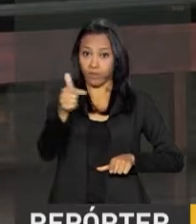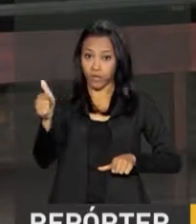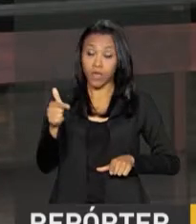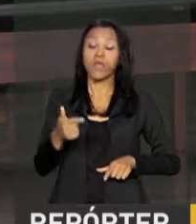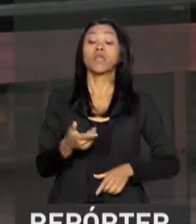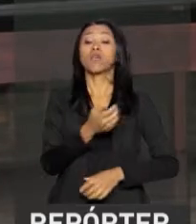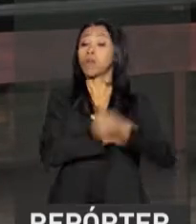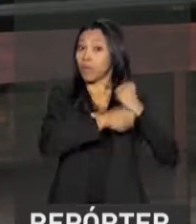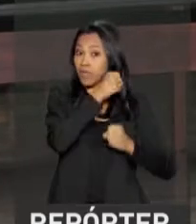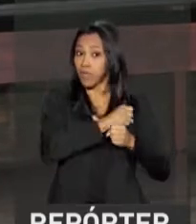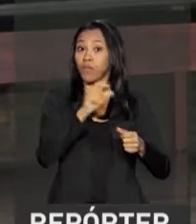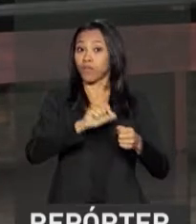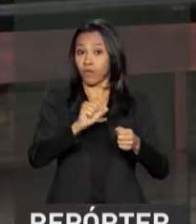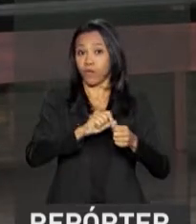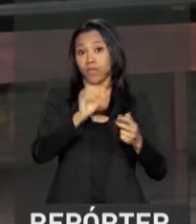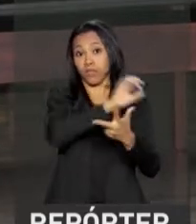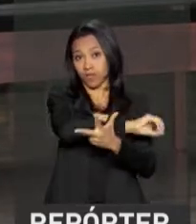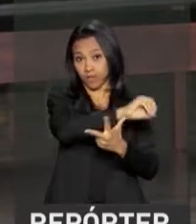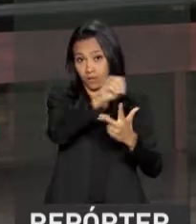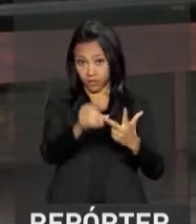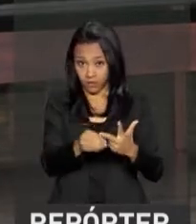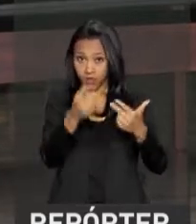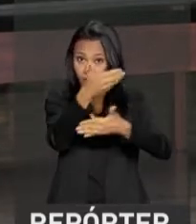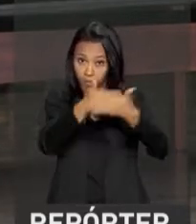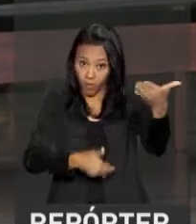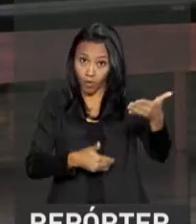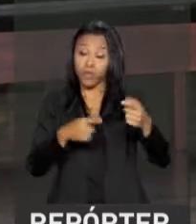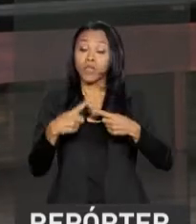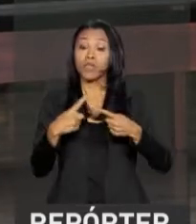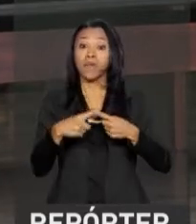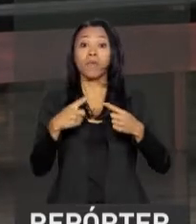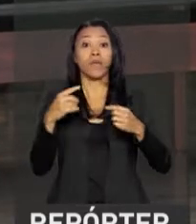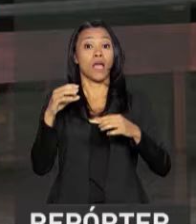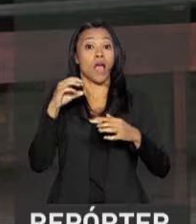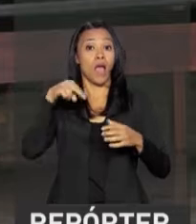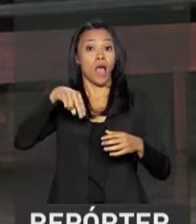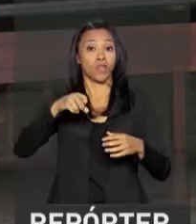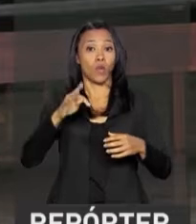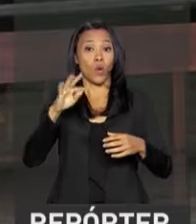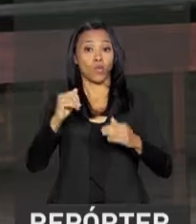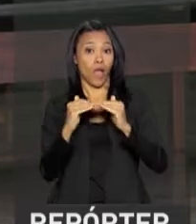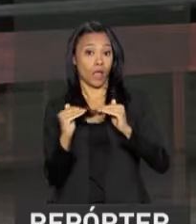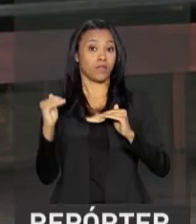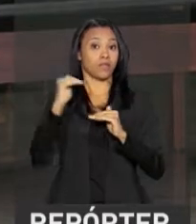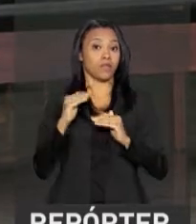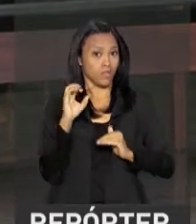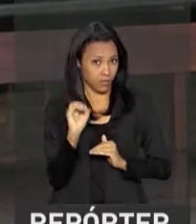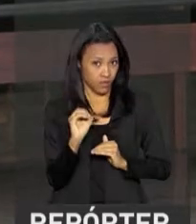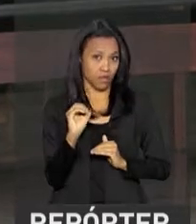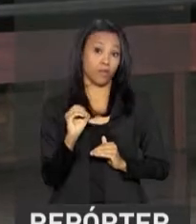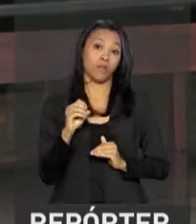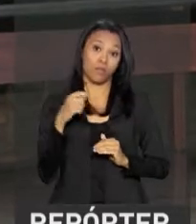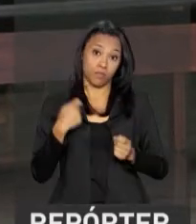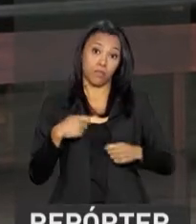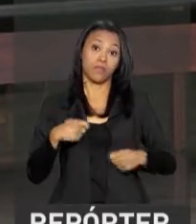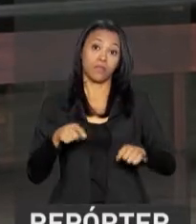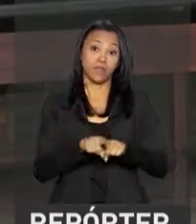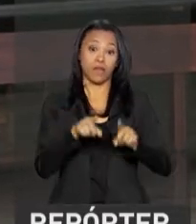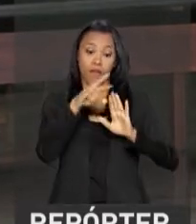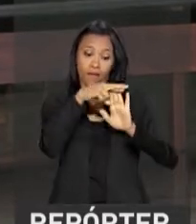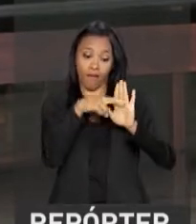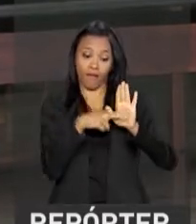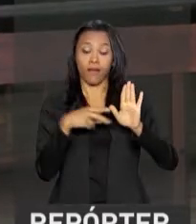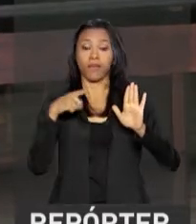ano passado e tirado nota acima de zero no exame também é necessário que o candidato se enquadra em um desses critérios ter cursado